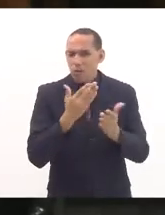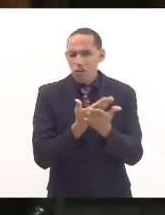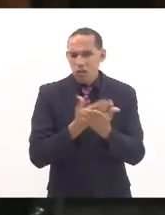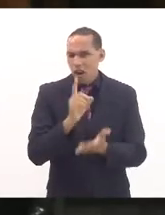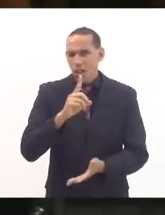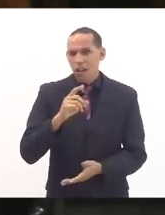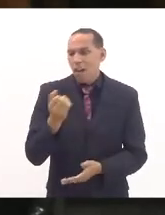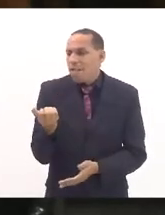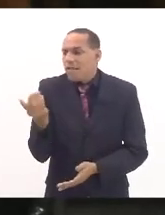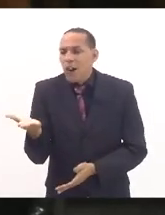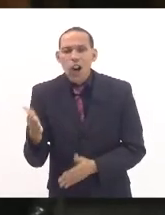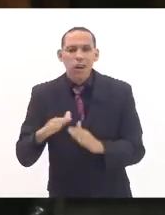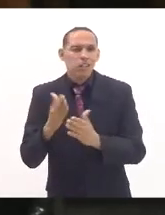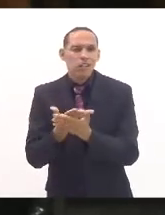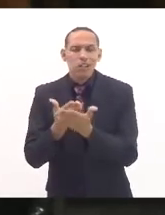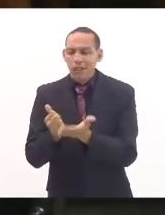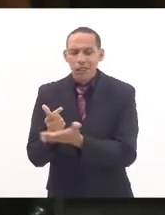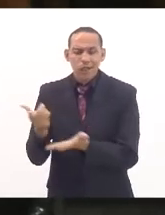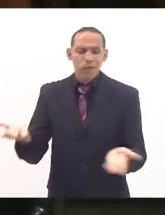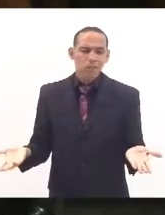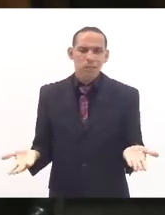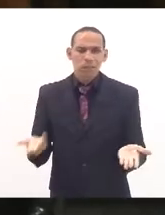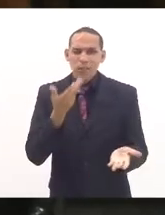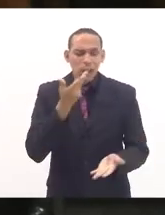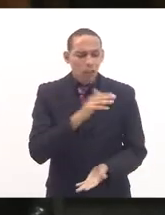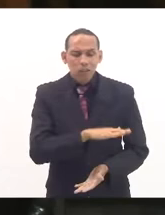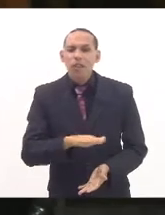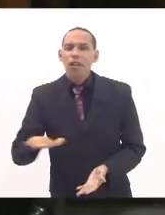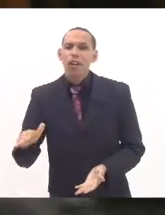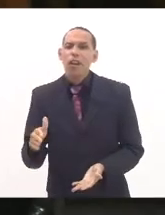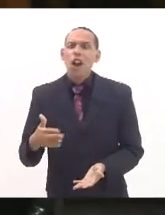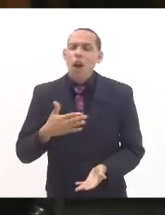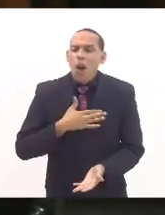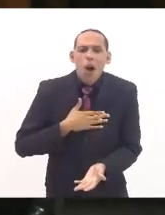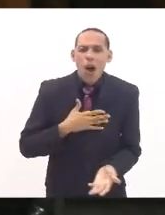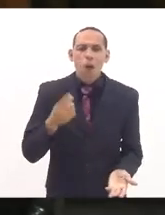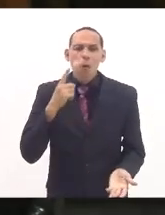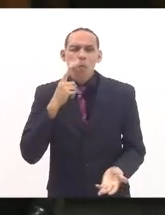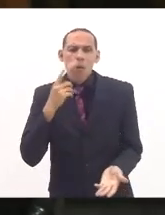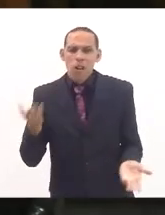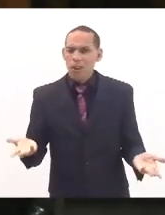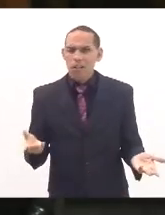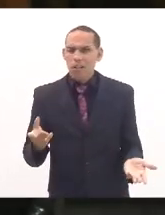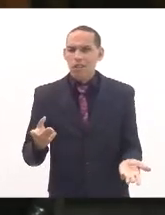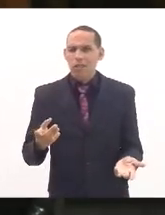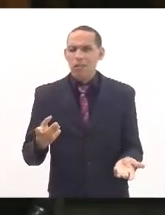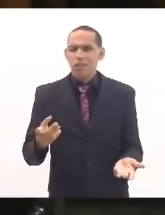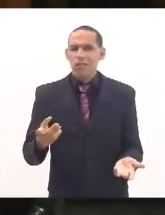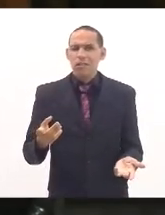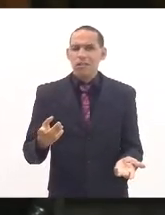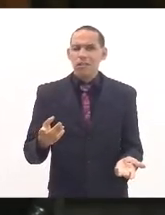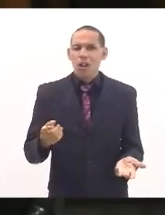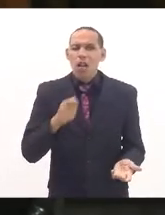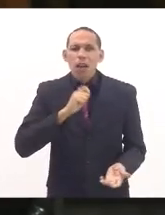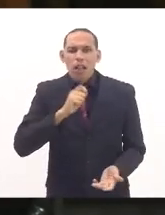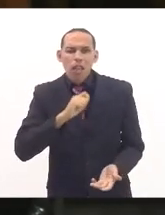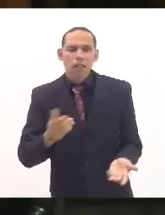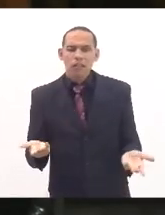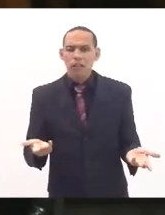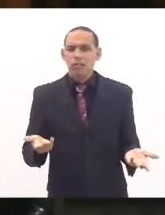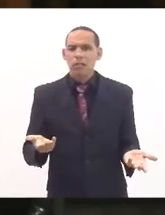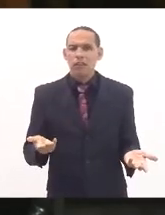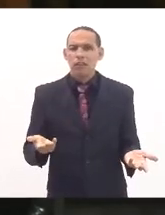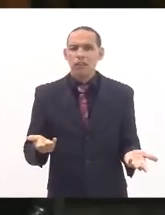pô. Qual criança que não gosta de chupar uma bala, doutor Serginho? De um pirulito.